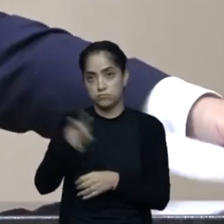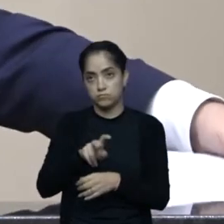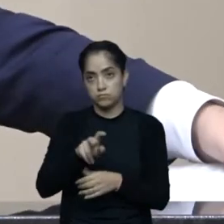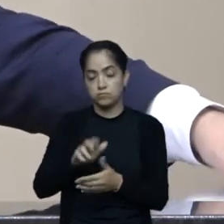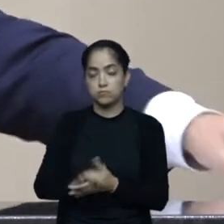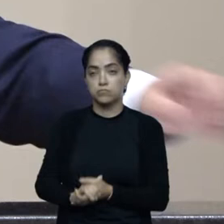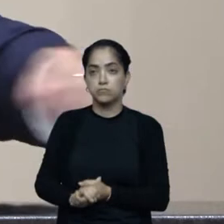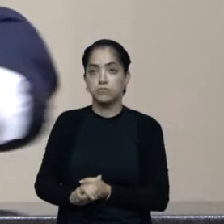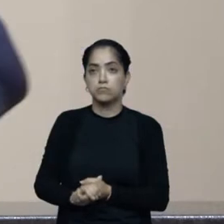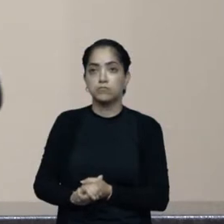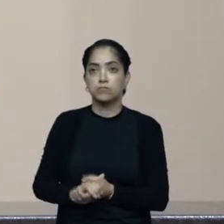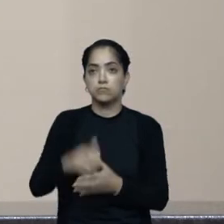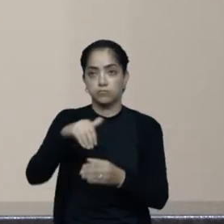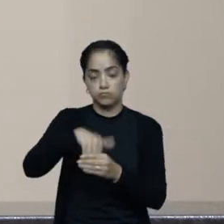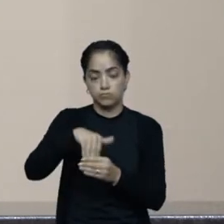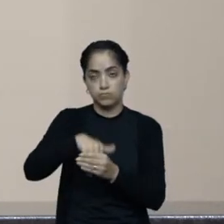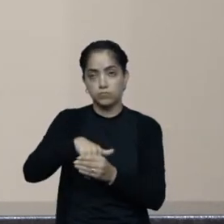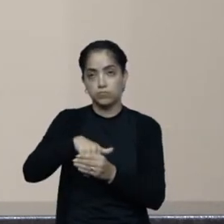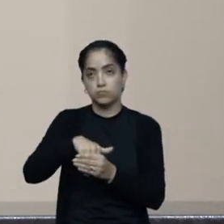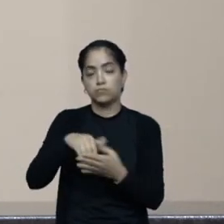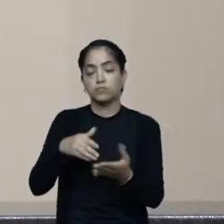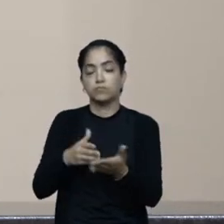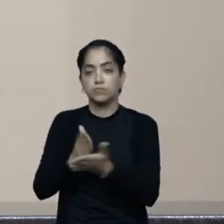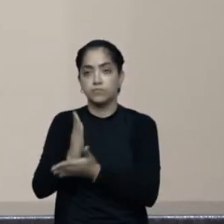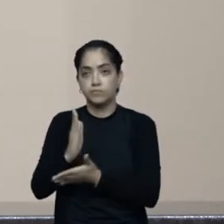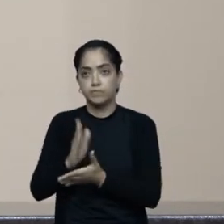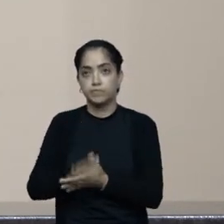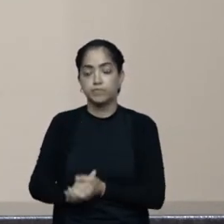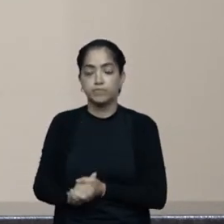Em votação? Aprovado.